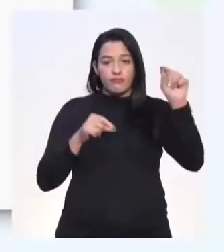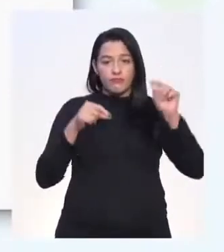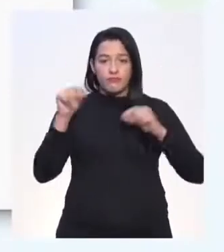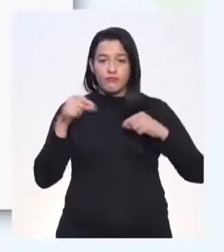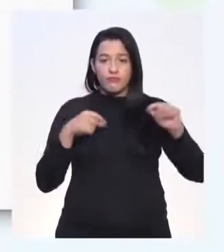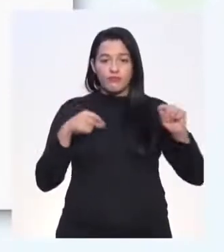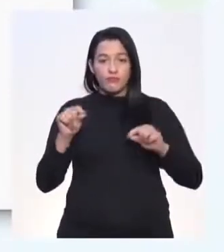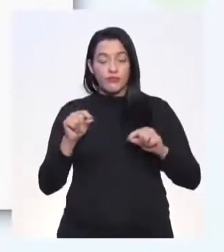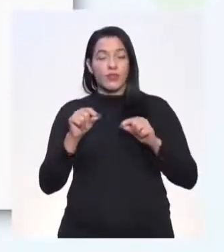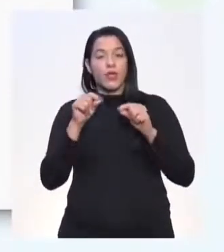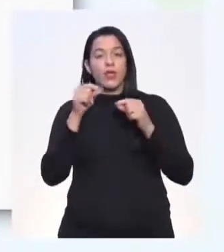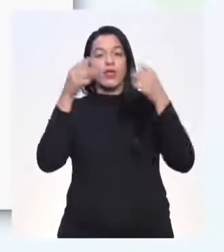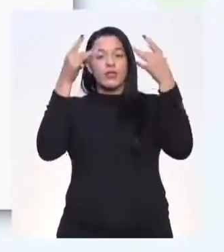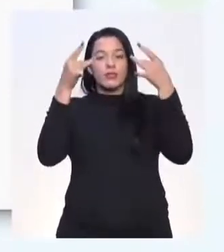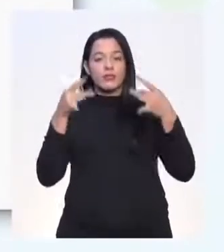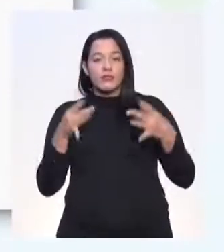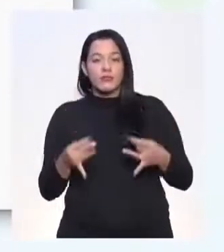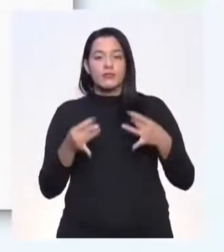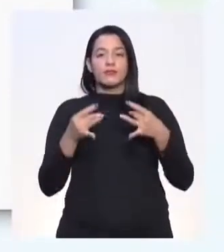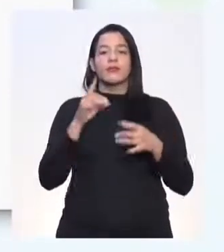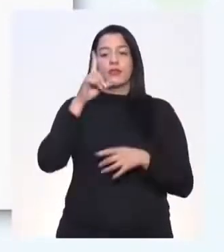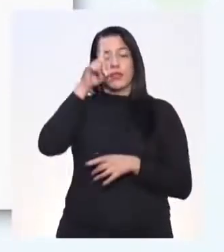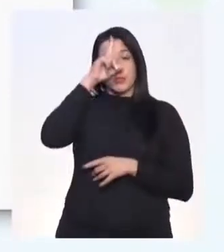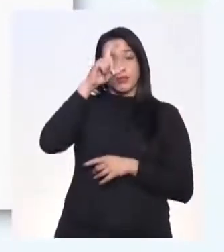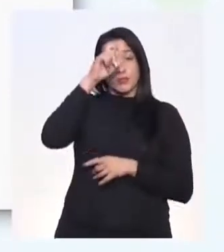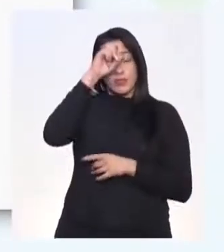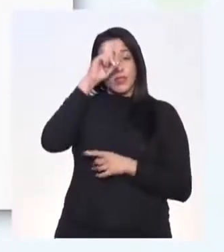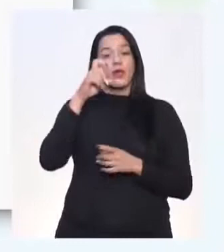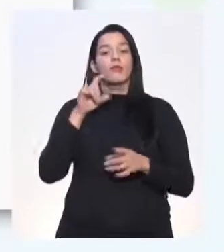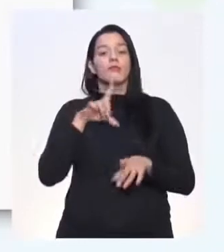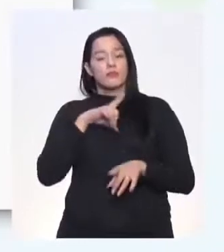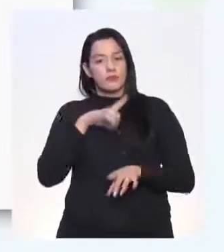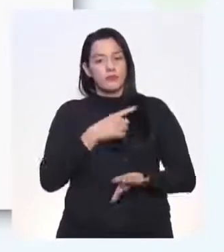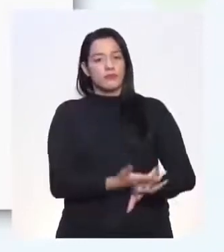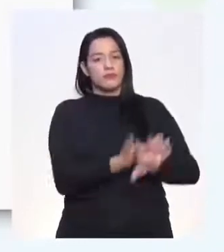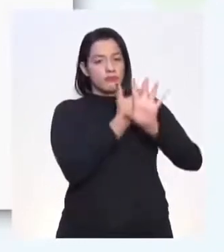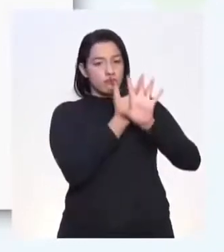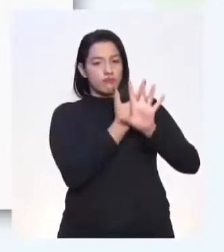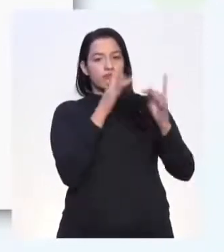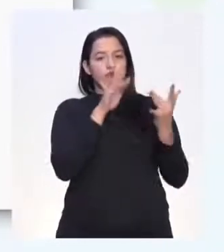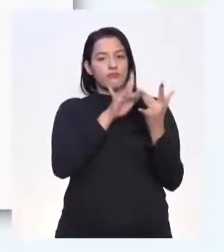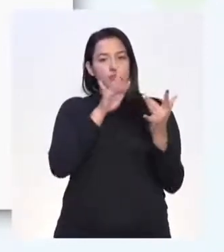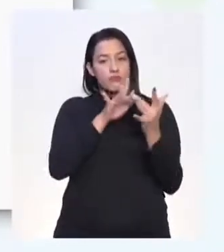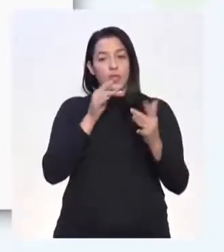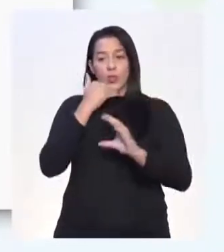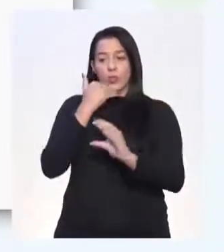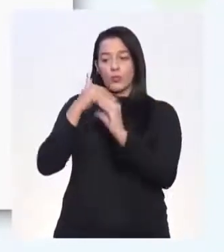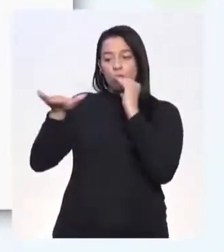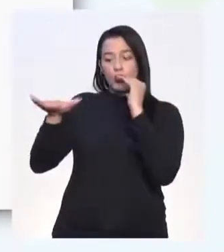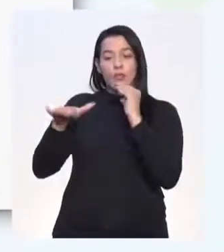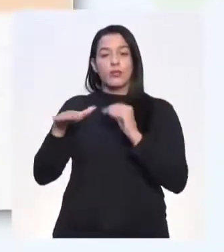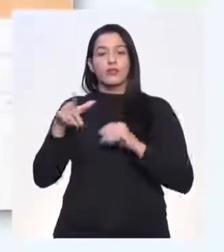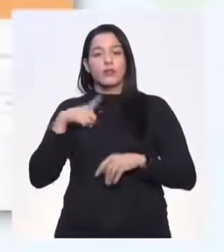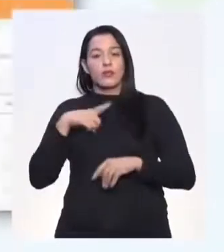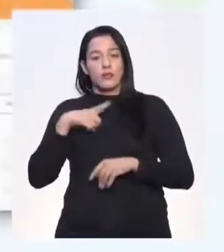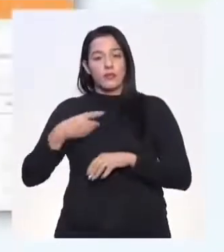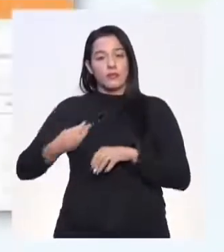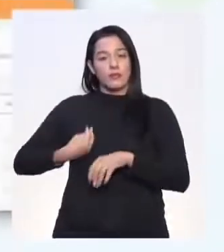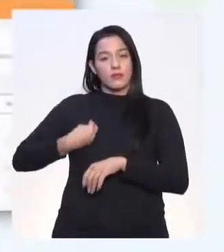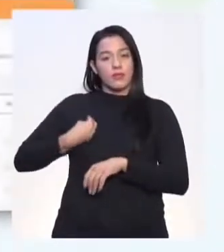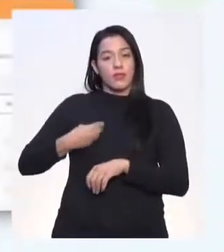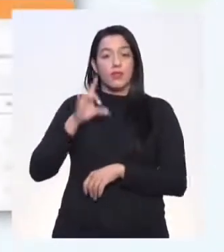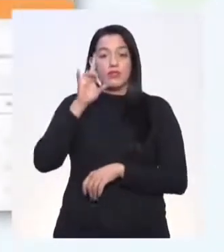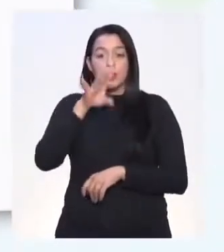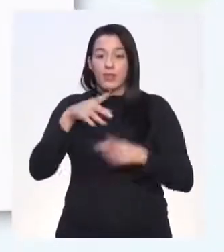Laura, teleatendimento com médicos do Hospital Albert Einstein e encaminhamento para atendimento presencial só